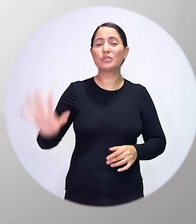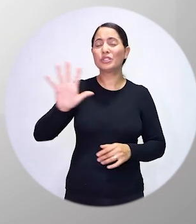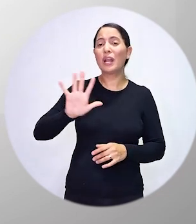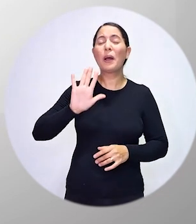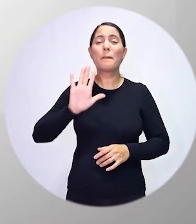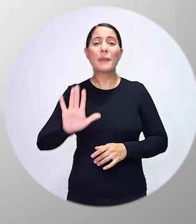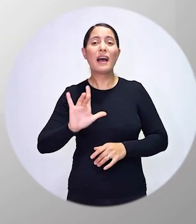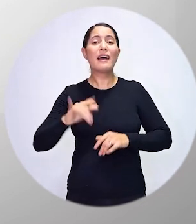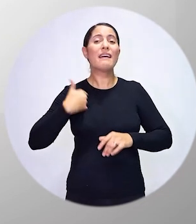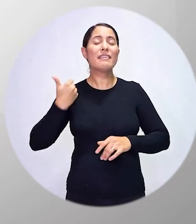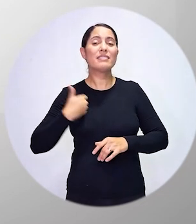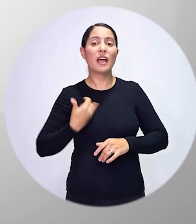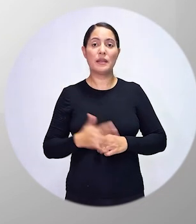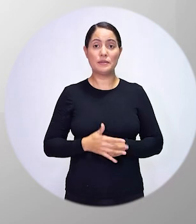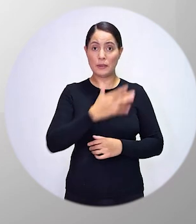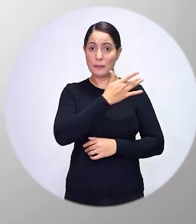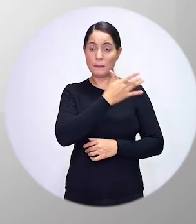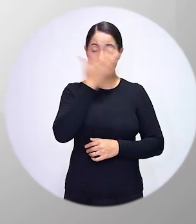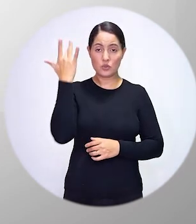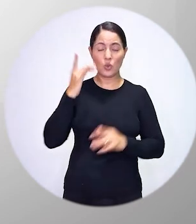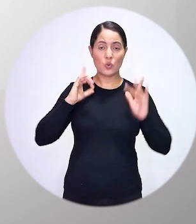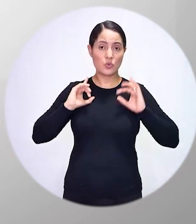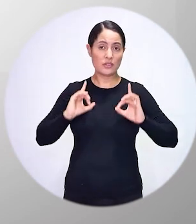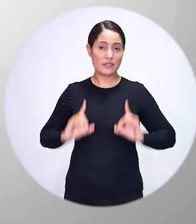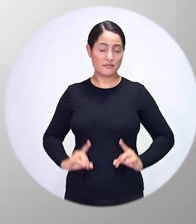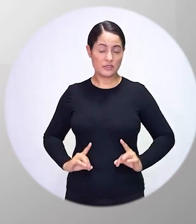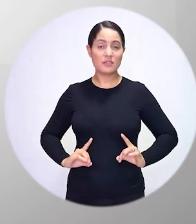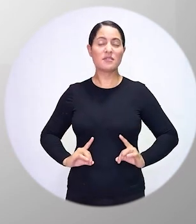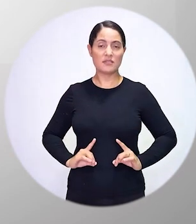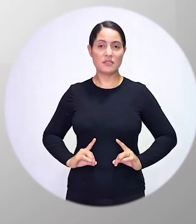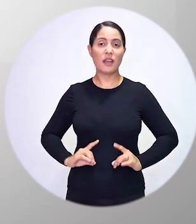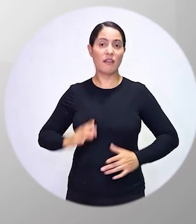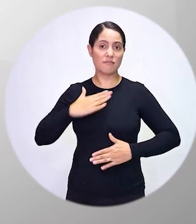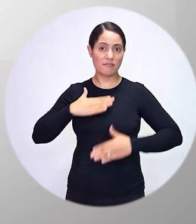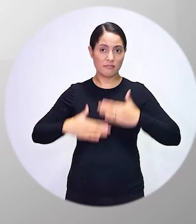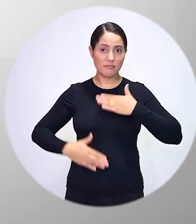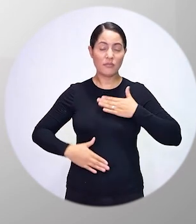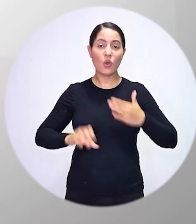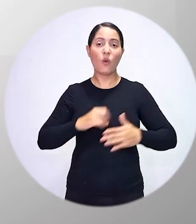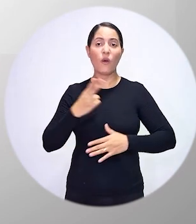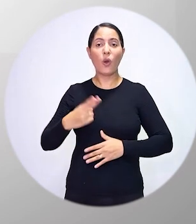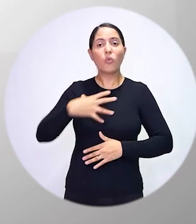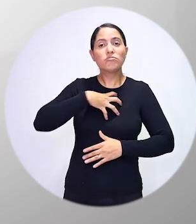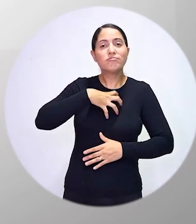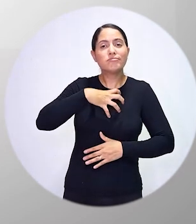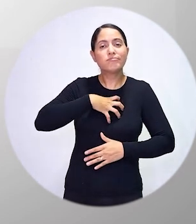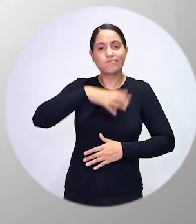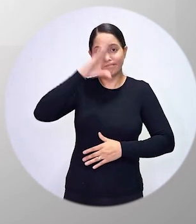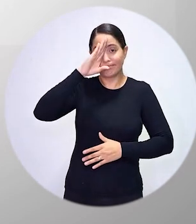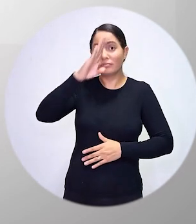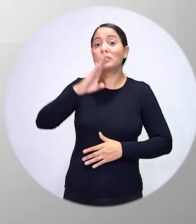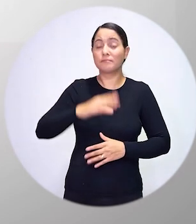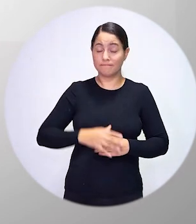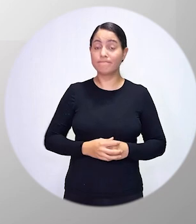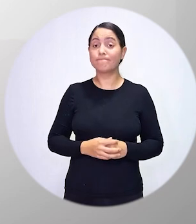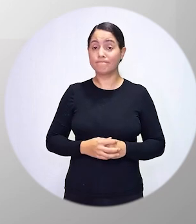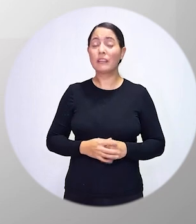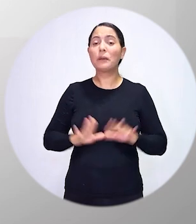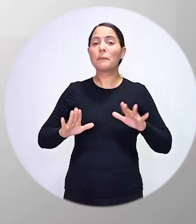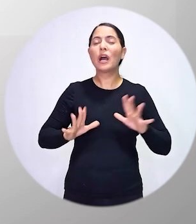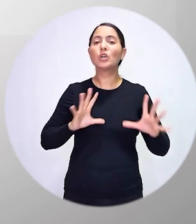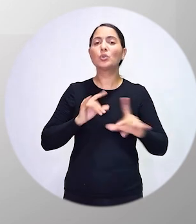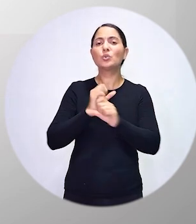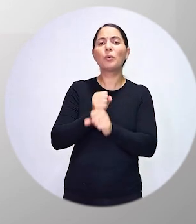estratos sociodemográficos, exceto pela idade. Entre os que possuem algum tipo de deficiência, as físicas e sensoriais